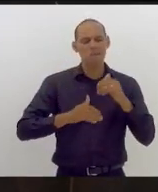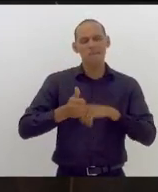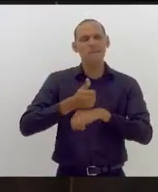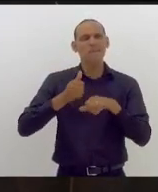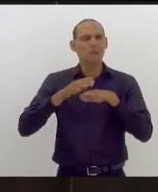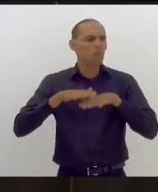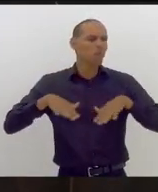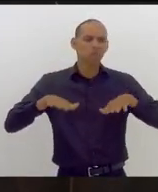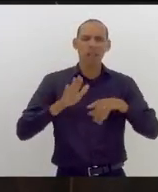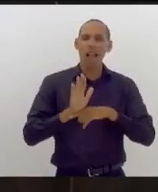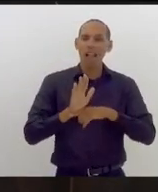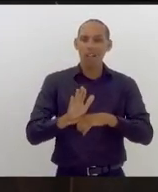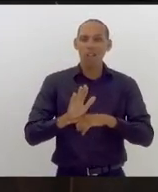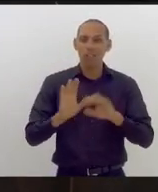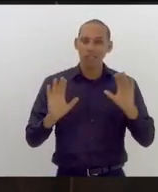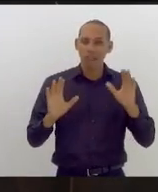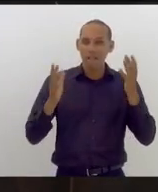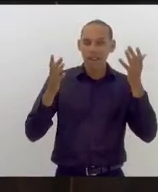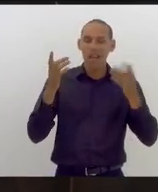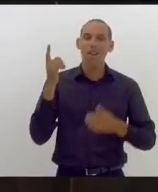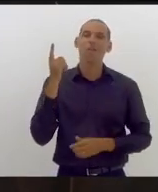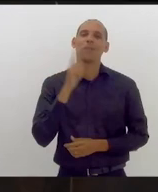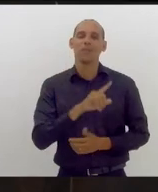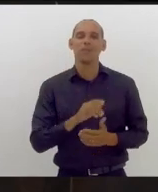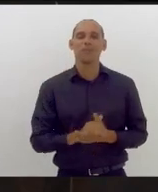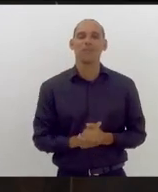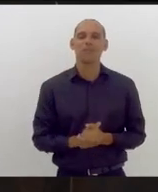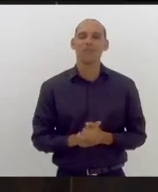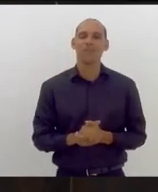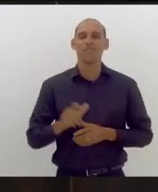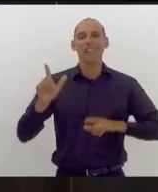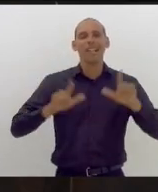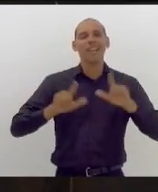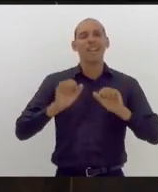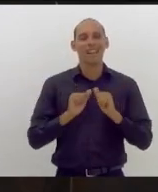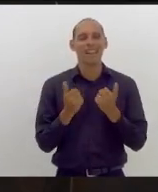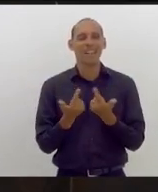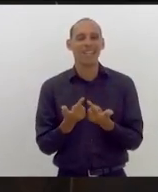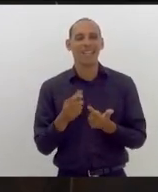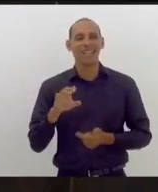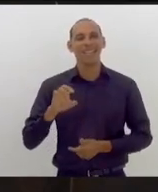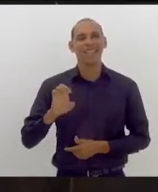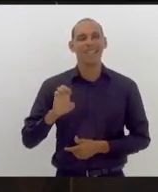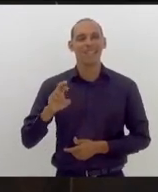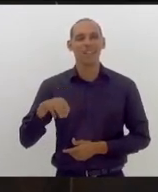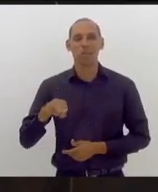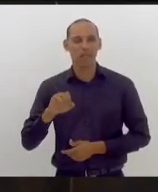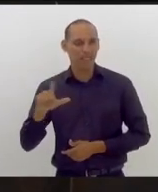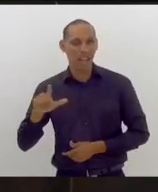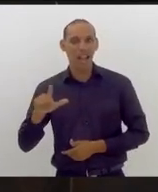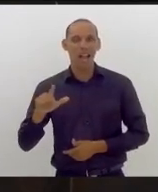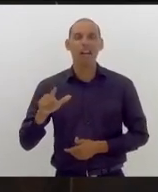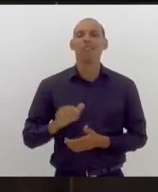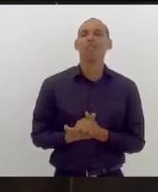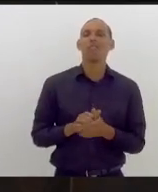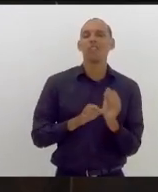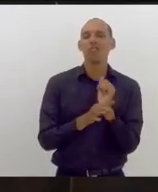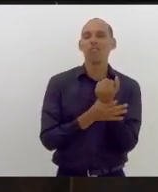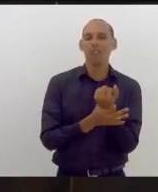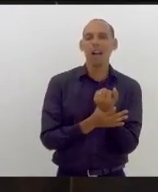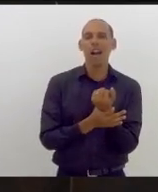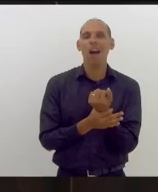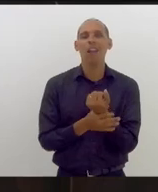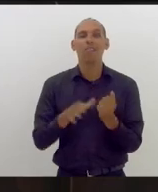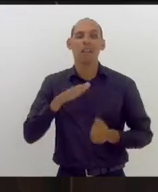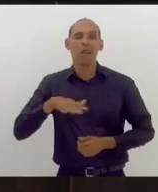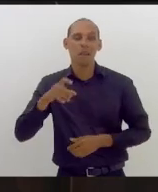que contribuíram para que esse evento acontecesse. TV Alerj, cerimonial, segurança, departamento médico,